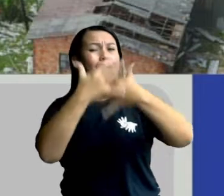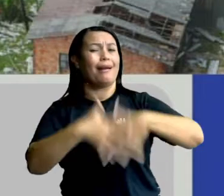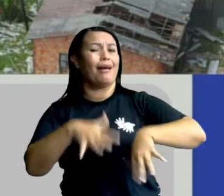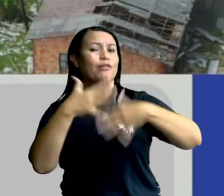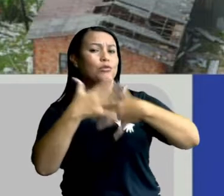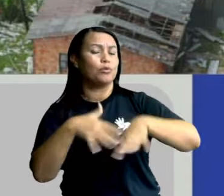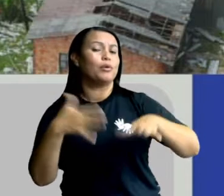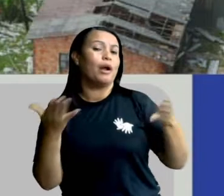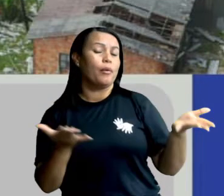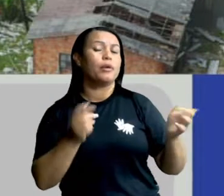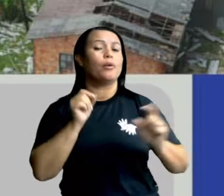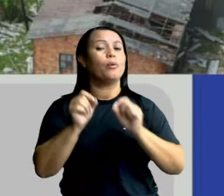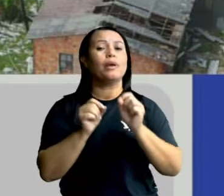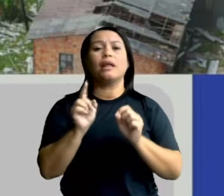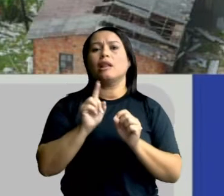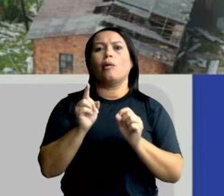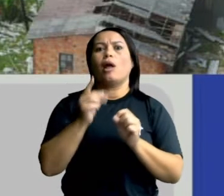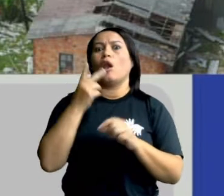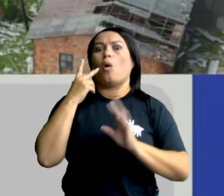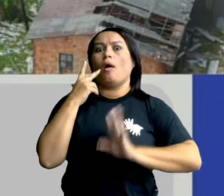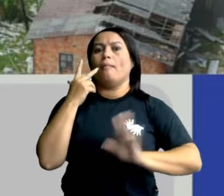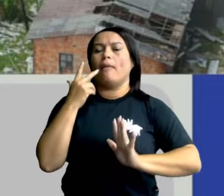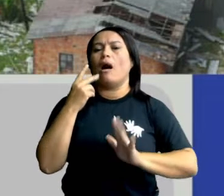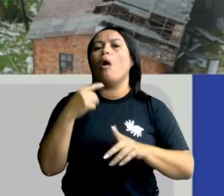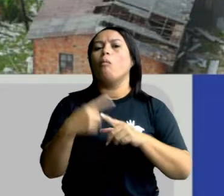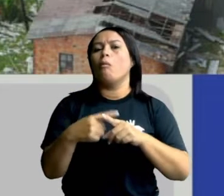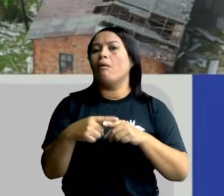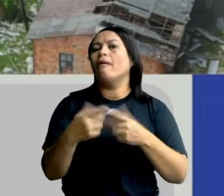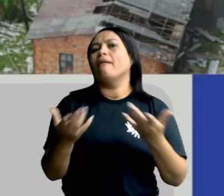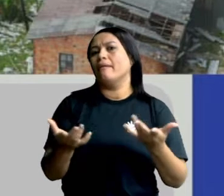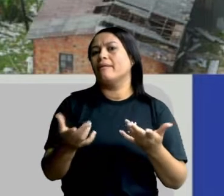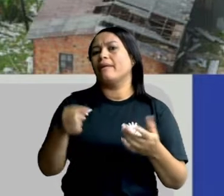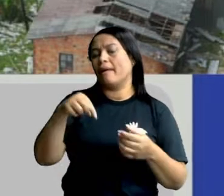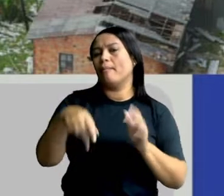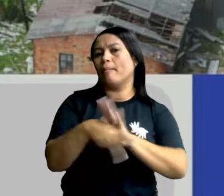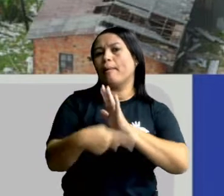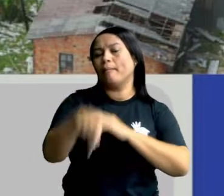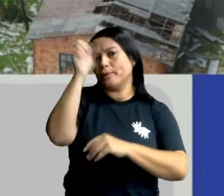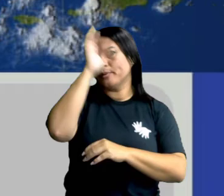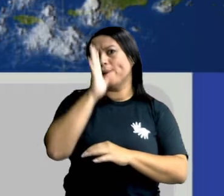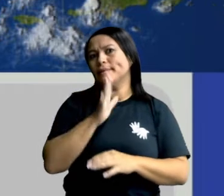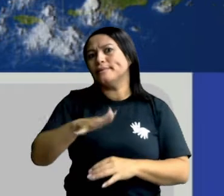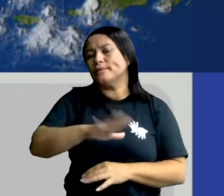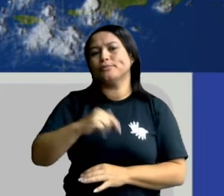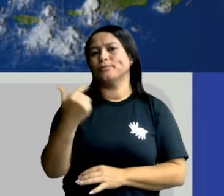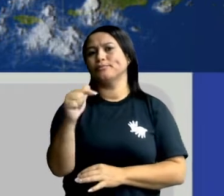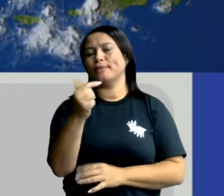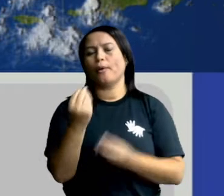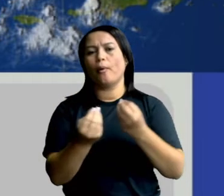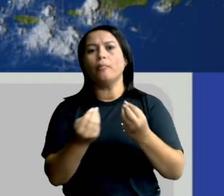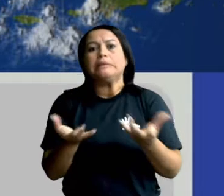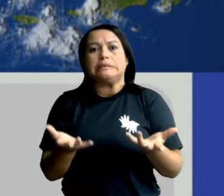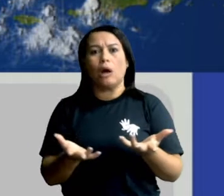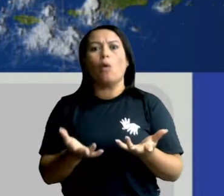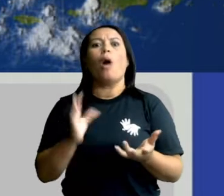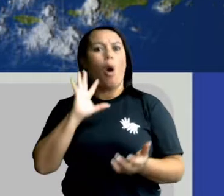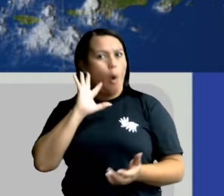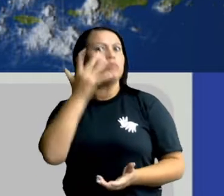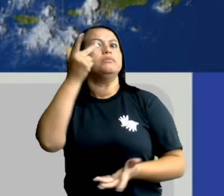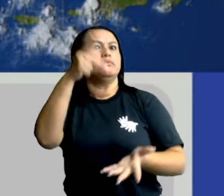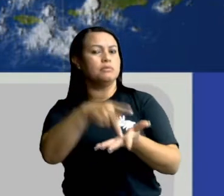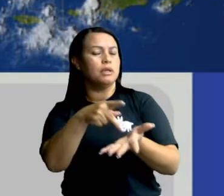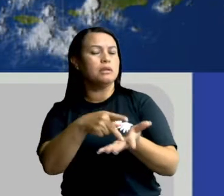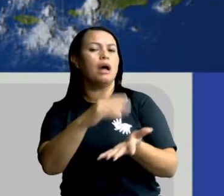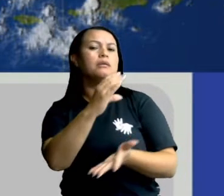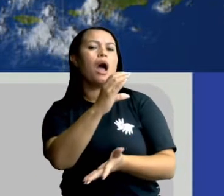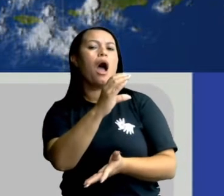eu falei, não é tão comum, ou pelo menos não era até então tão comum para o território brasileiro. E o Katrina, que aconteceu